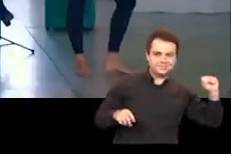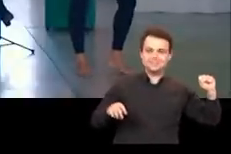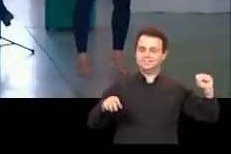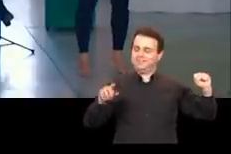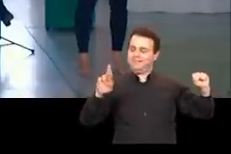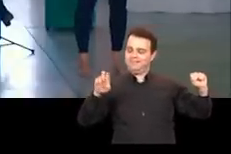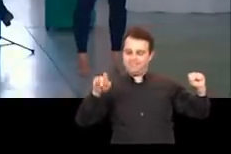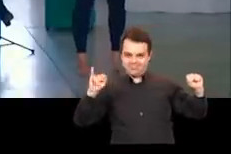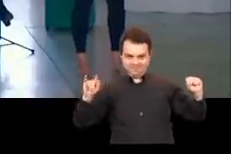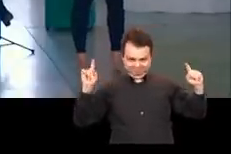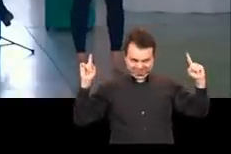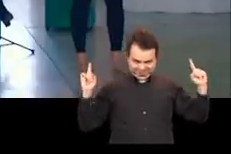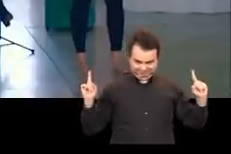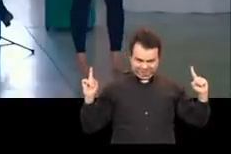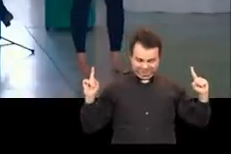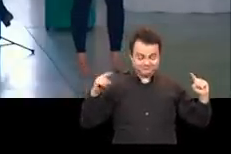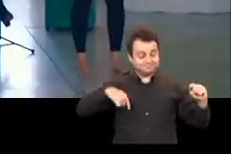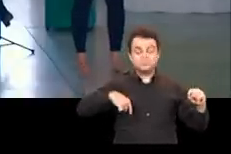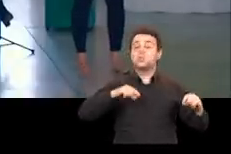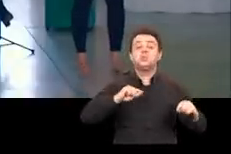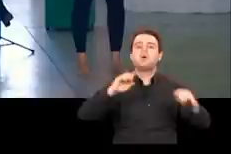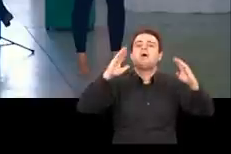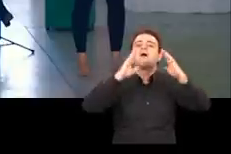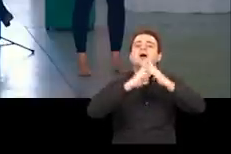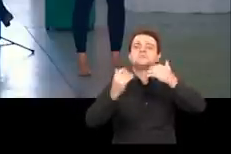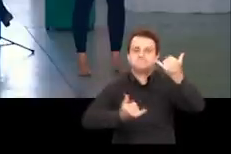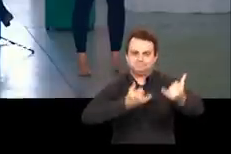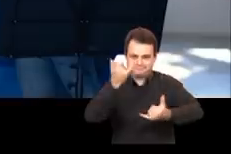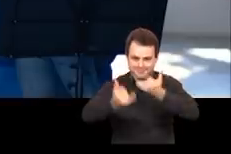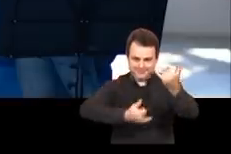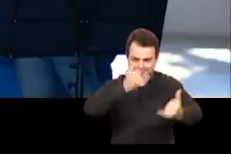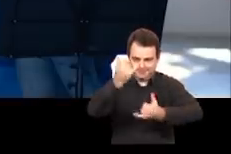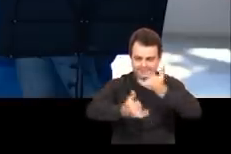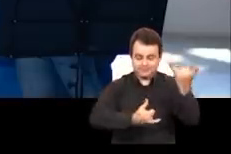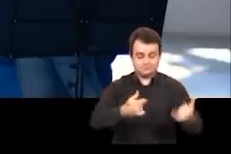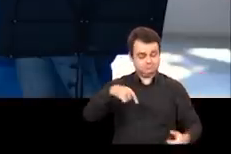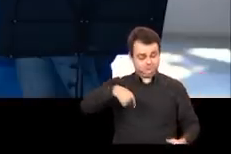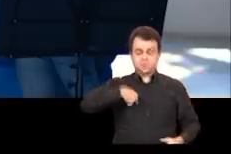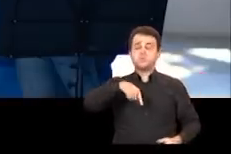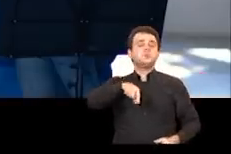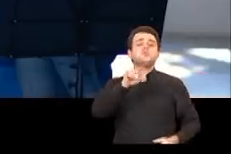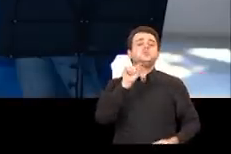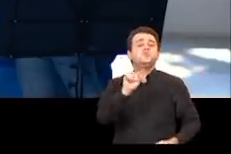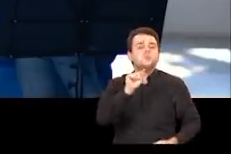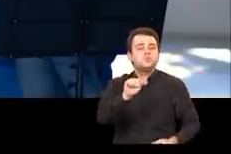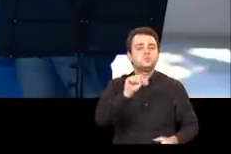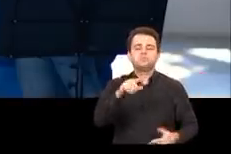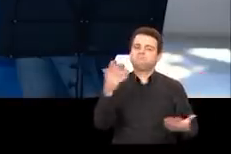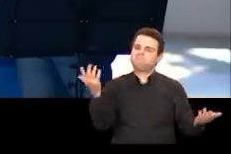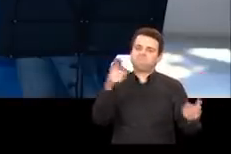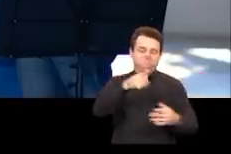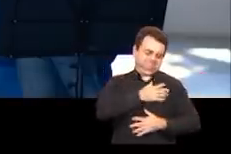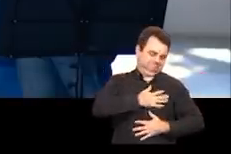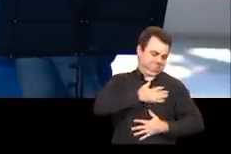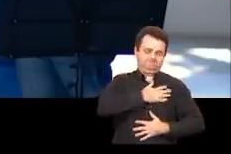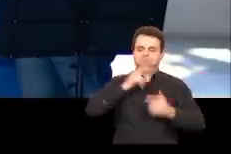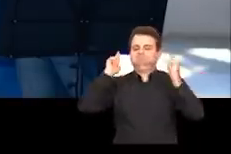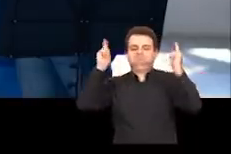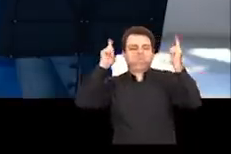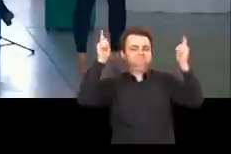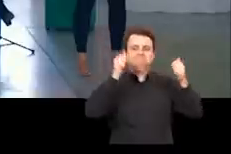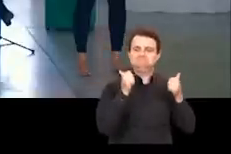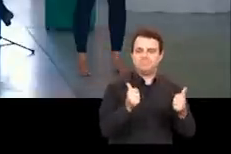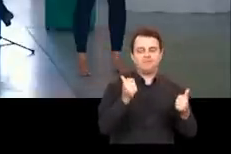E esse é o quadro Brincando em Casa. A nossa proposta hoje é muito divertida. Nós